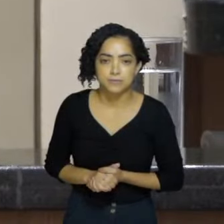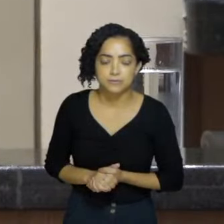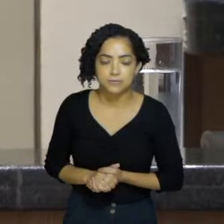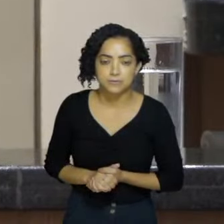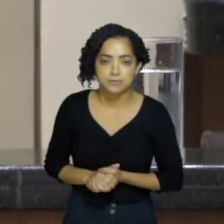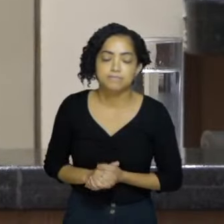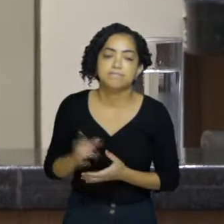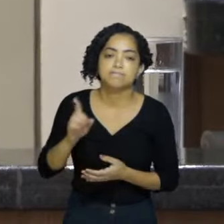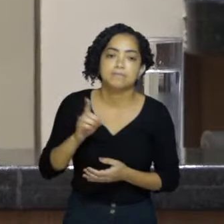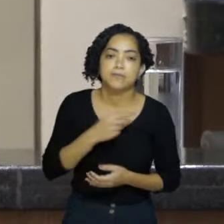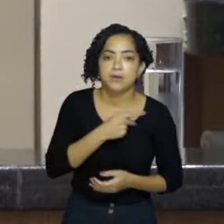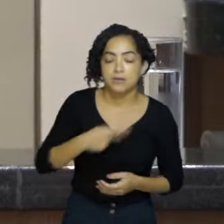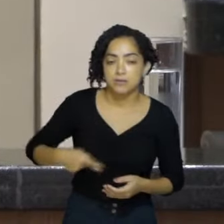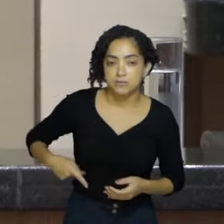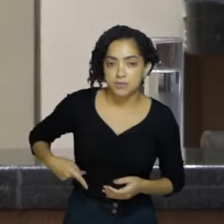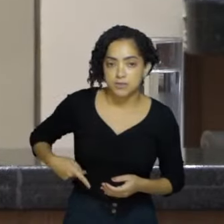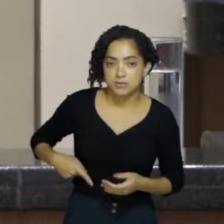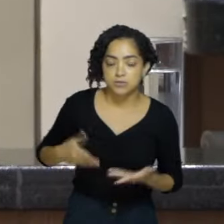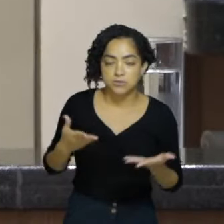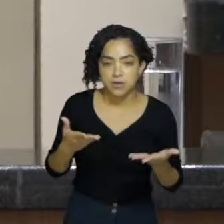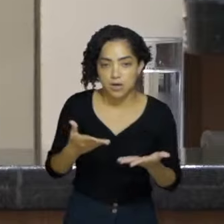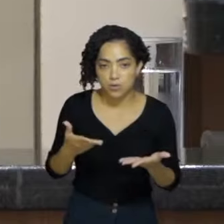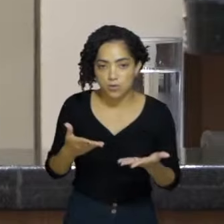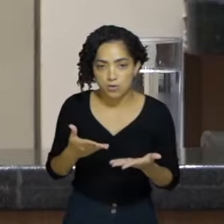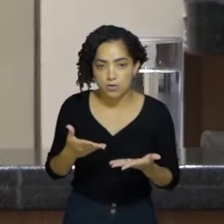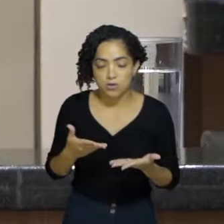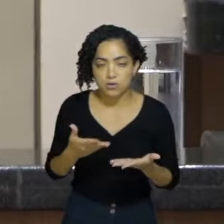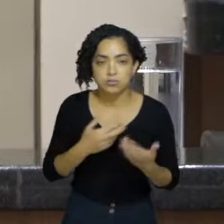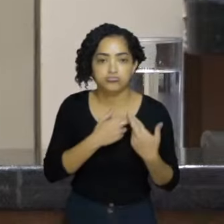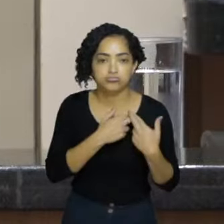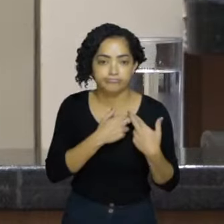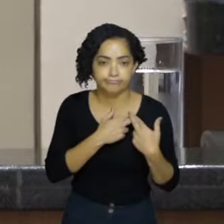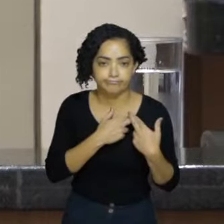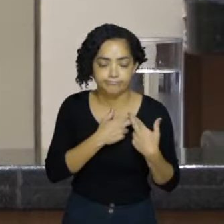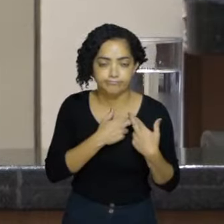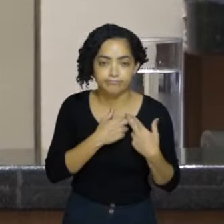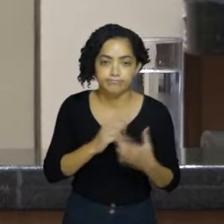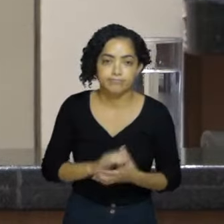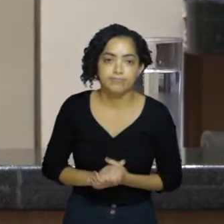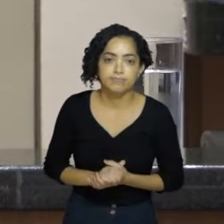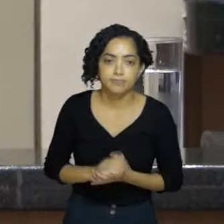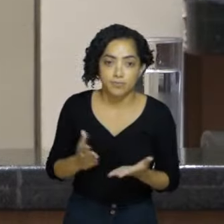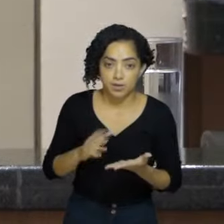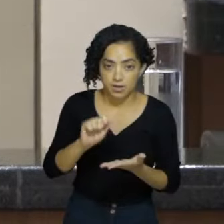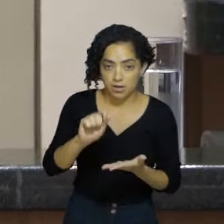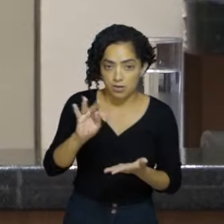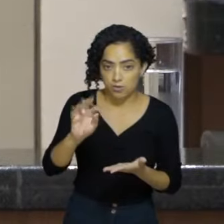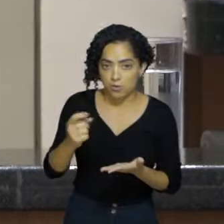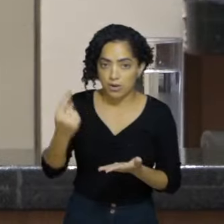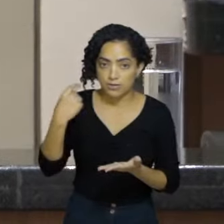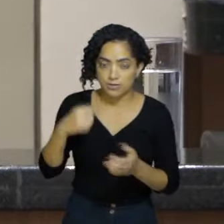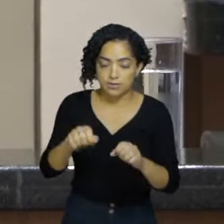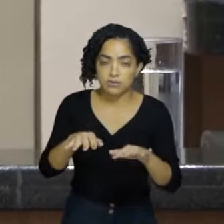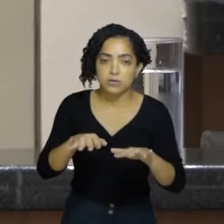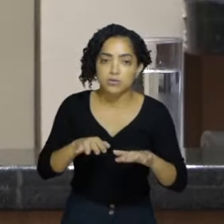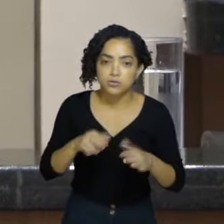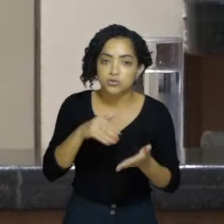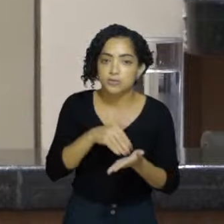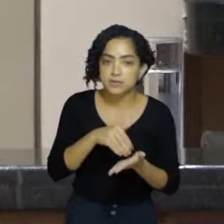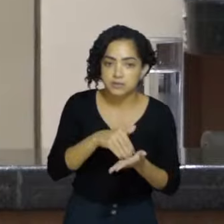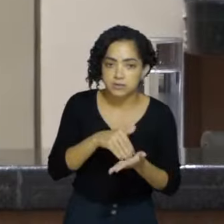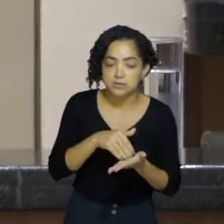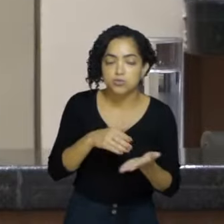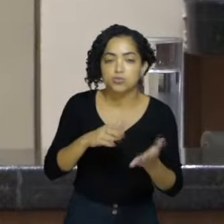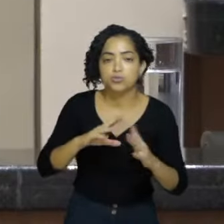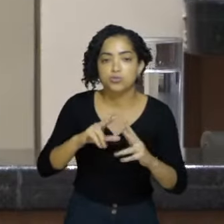Esta presidente, no uso de sua prerrogativa, dá ata das últimas sessões